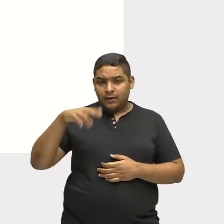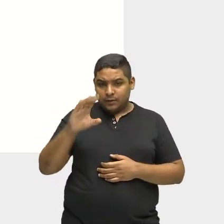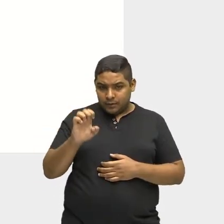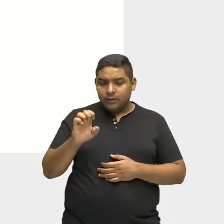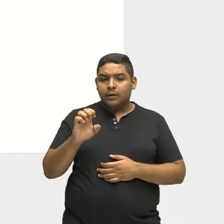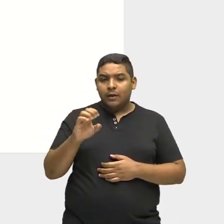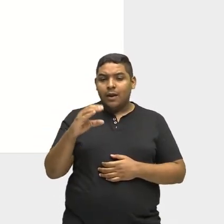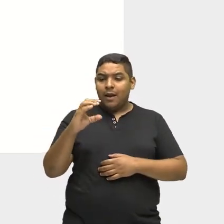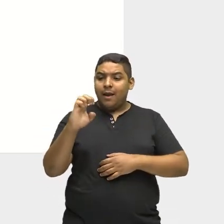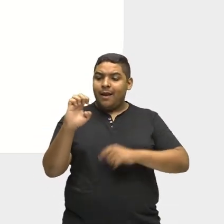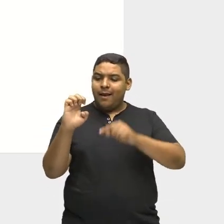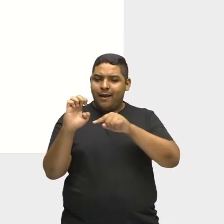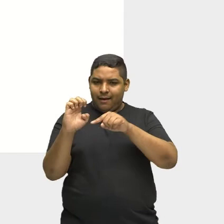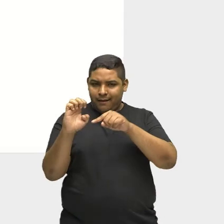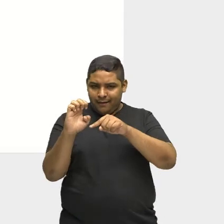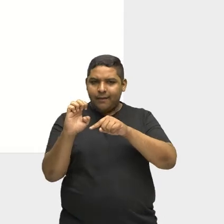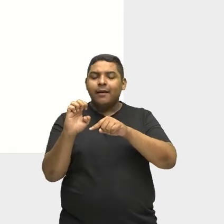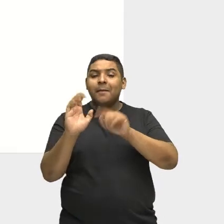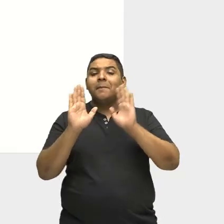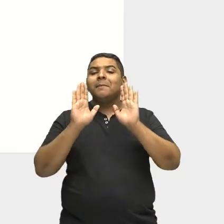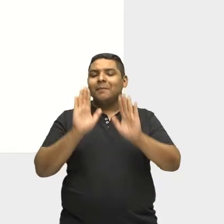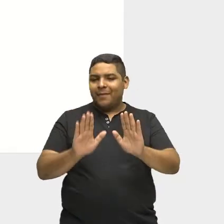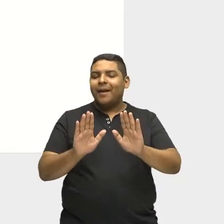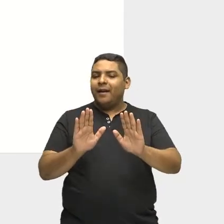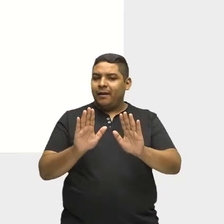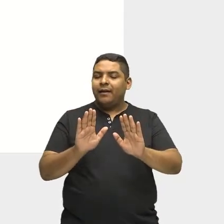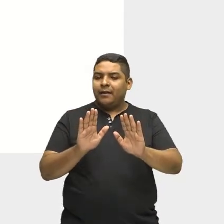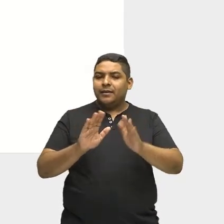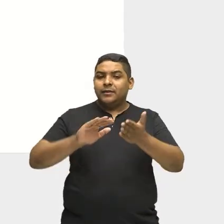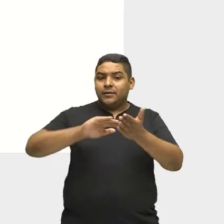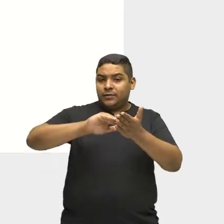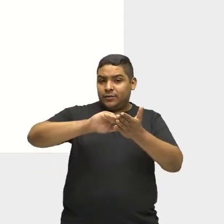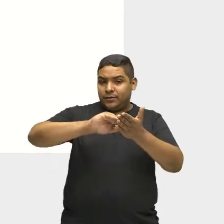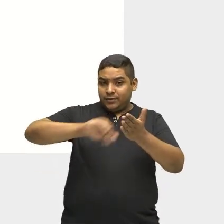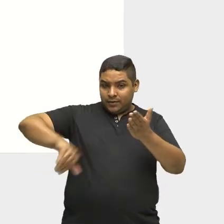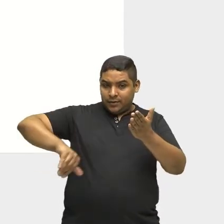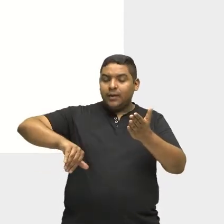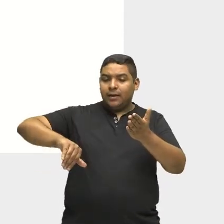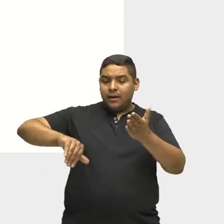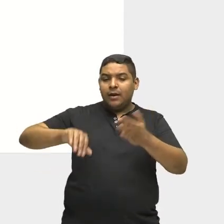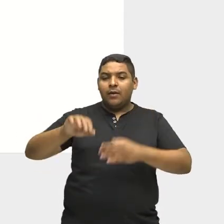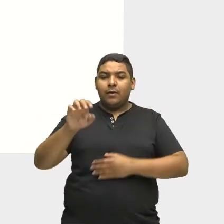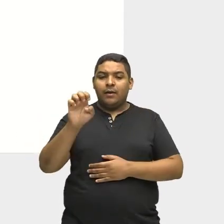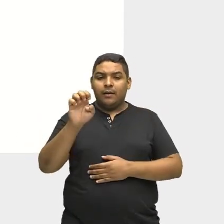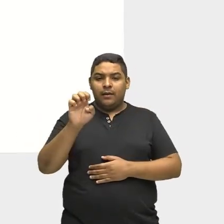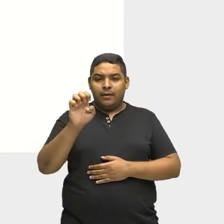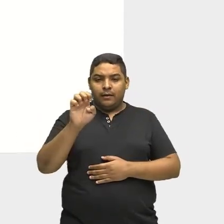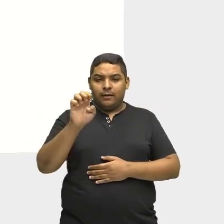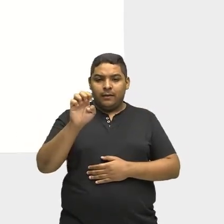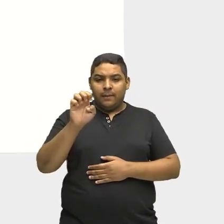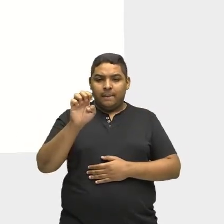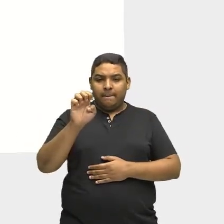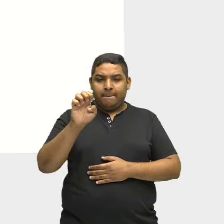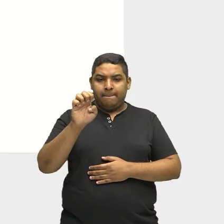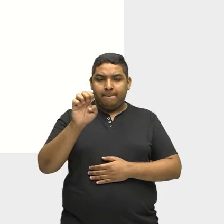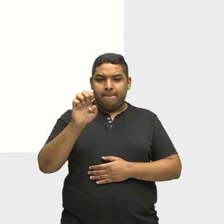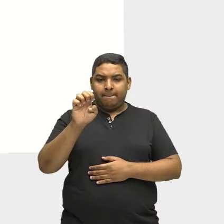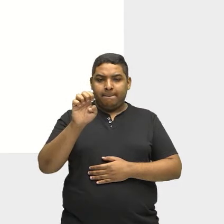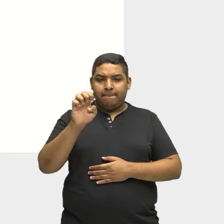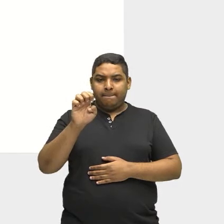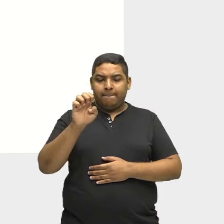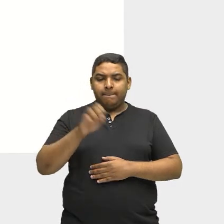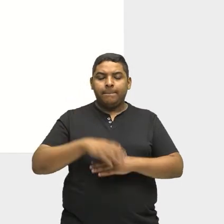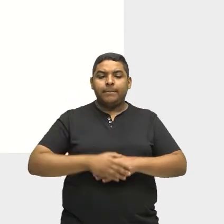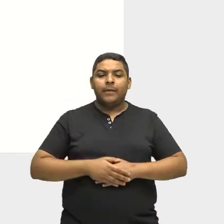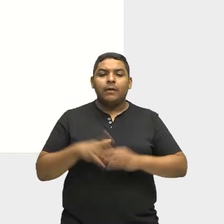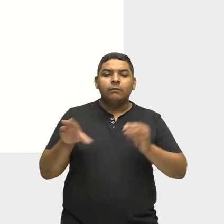E. Mas, como ele termina em E, eu vou apagar, tudo bem? Apagar o E daqui. E no lugar